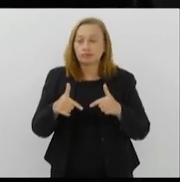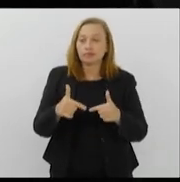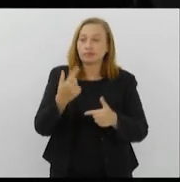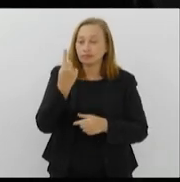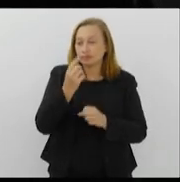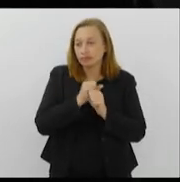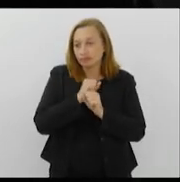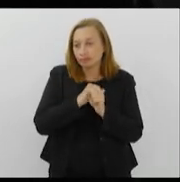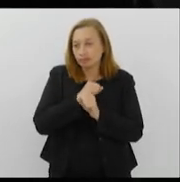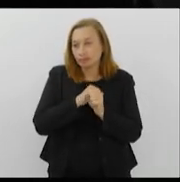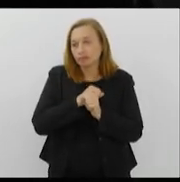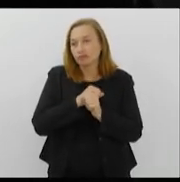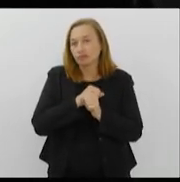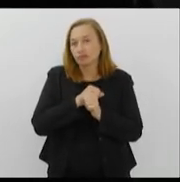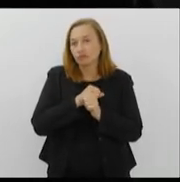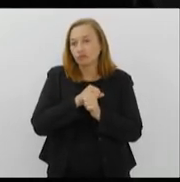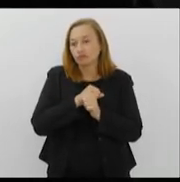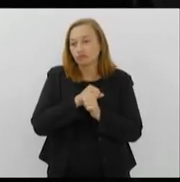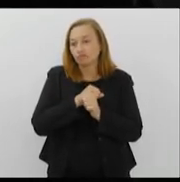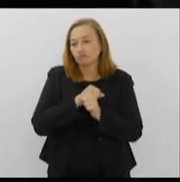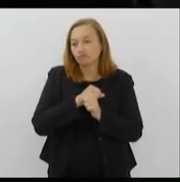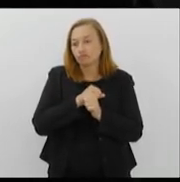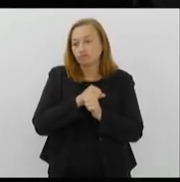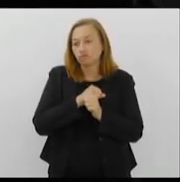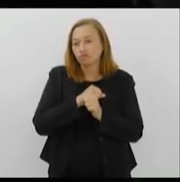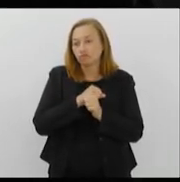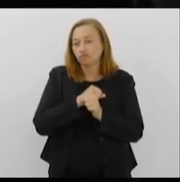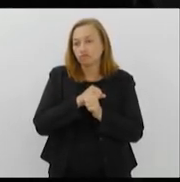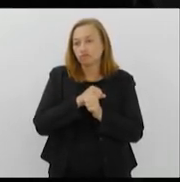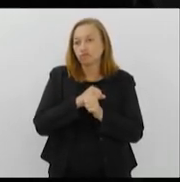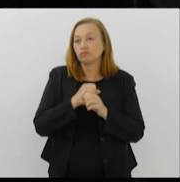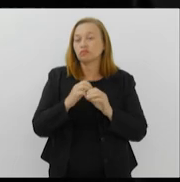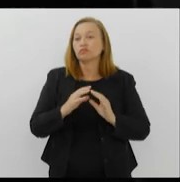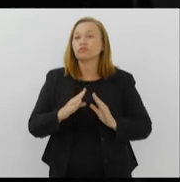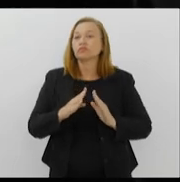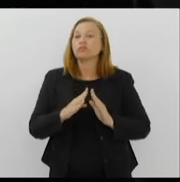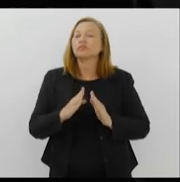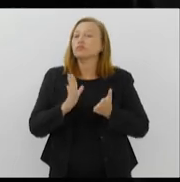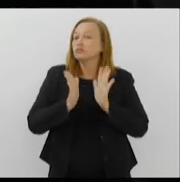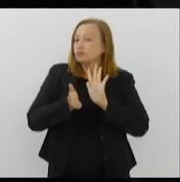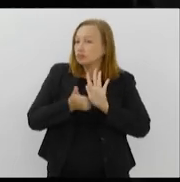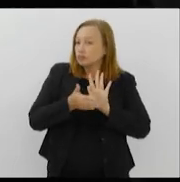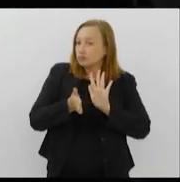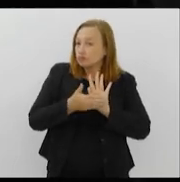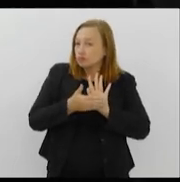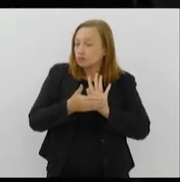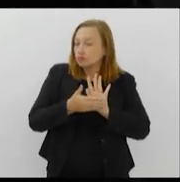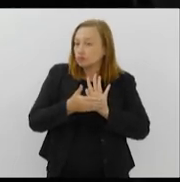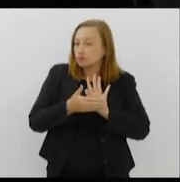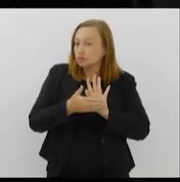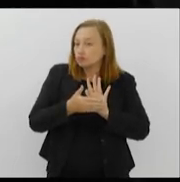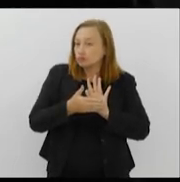ano, a questão, né, das FAETECs, a proposta da reserva